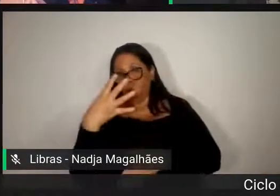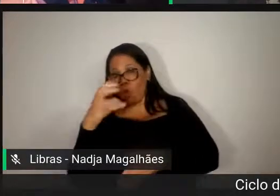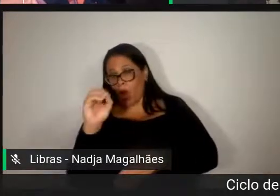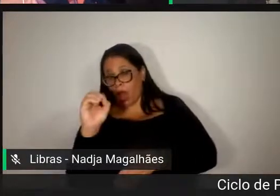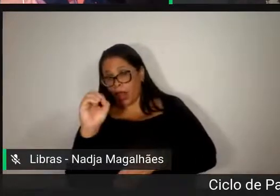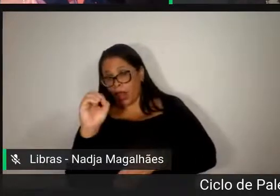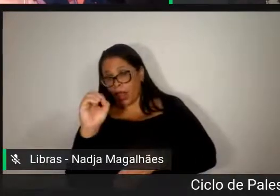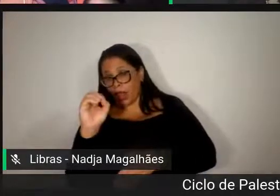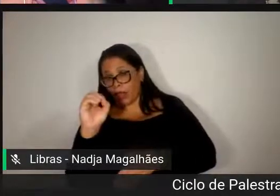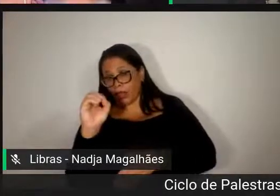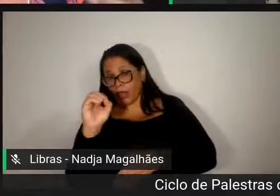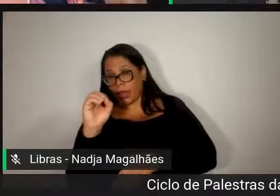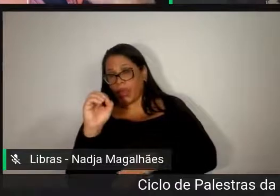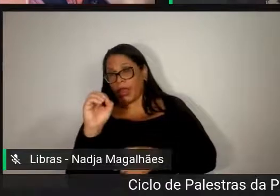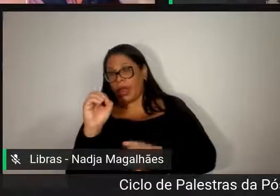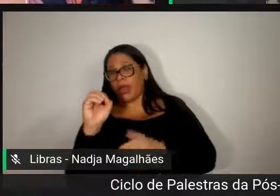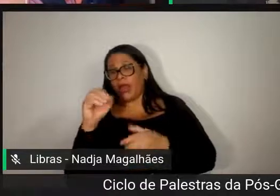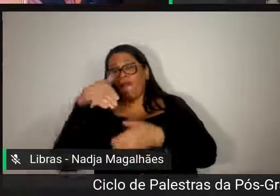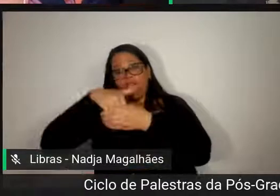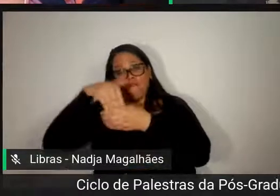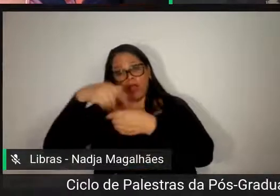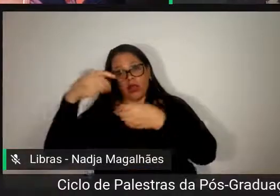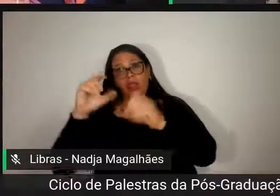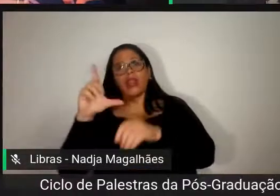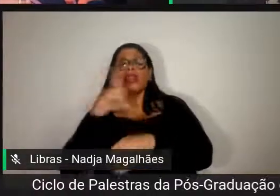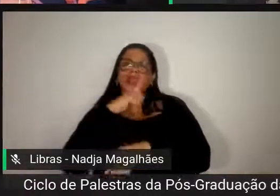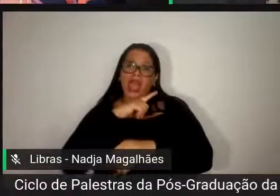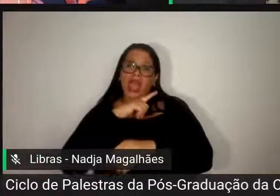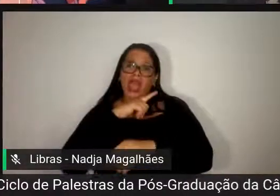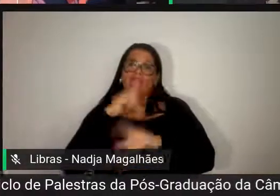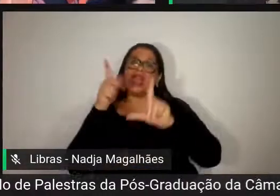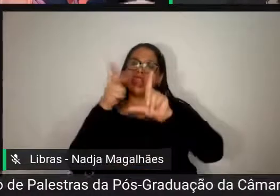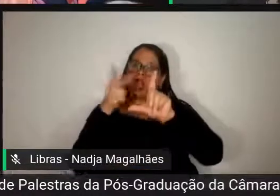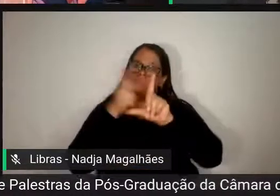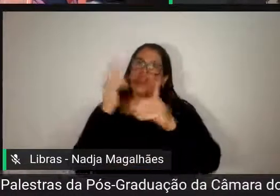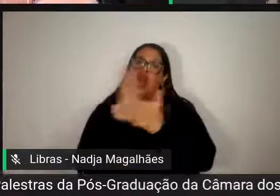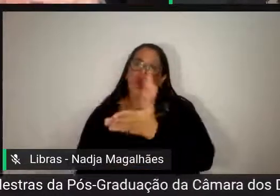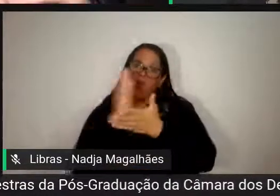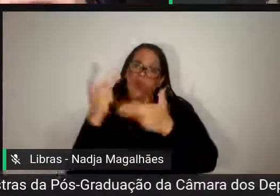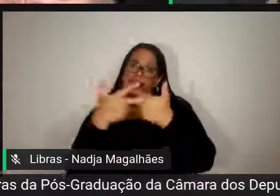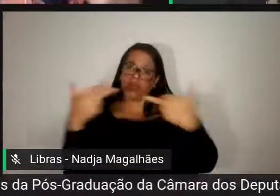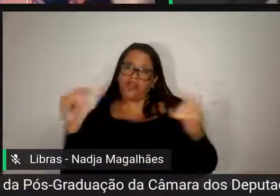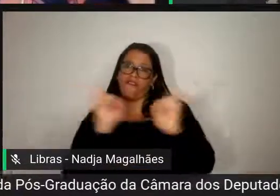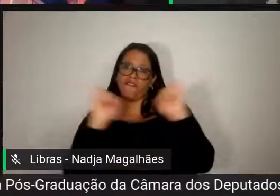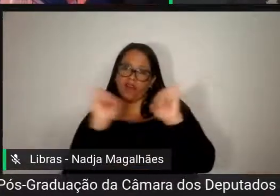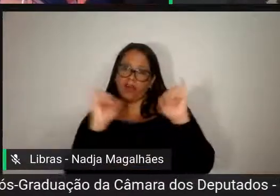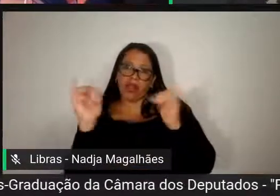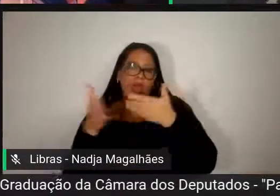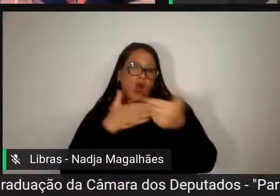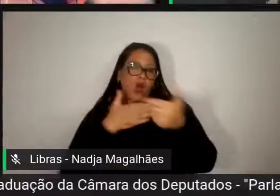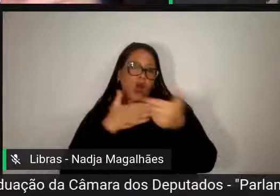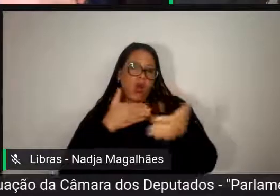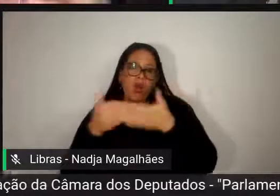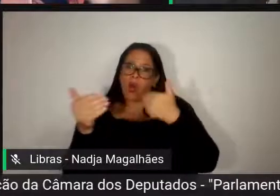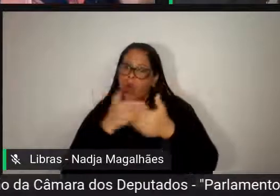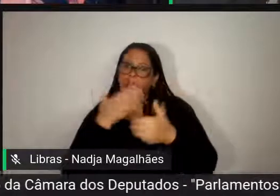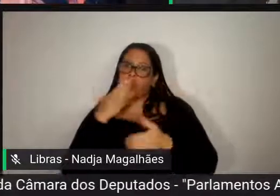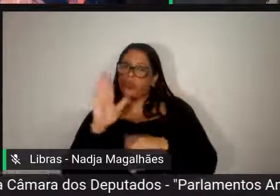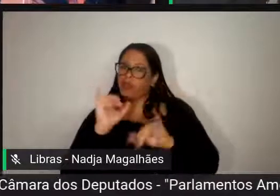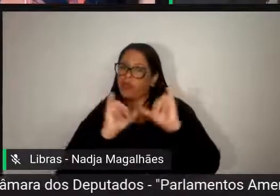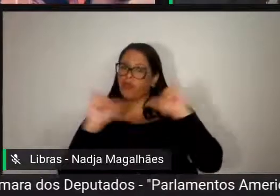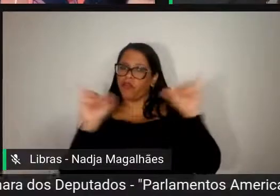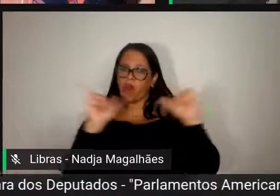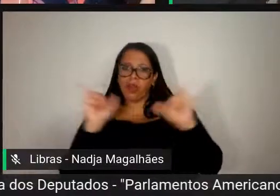casas legislativas que oferecem alguma informação. Aí pode ser qualquer tipo de informação em